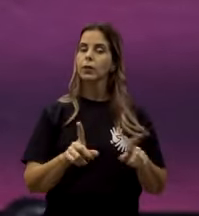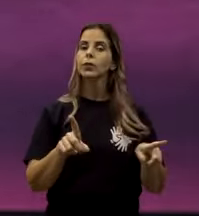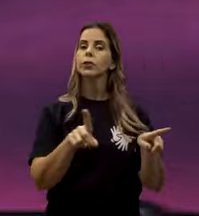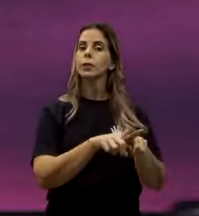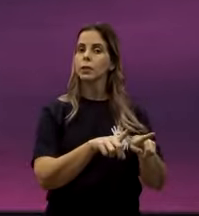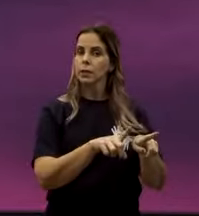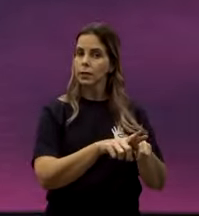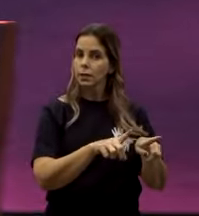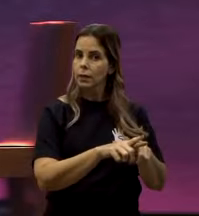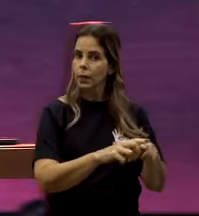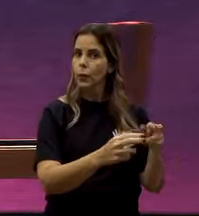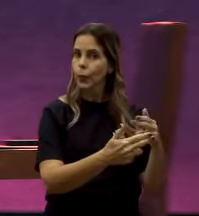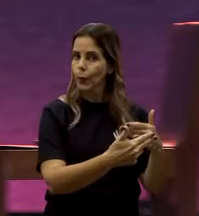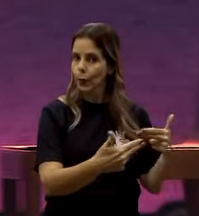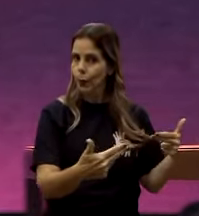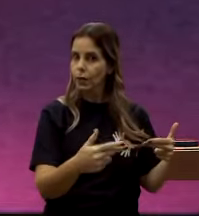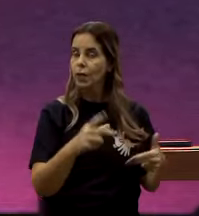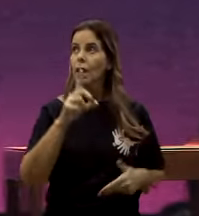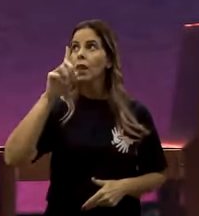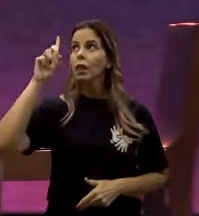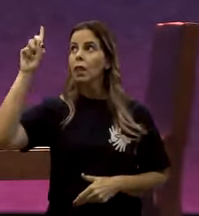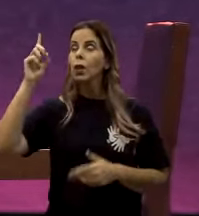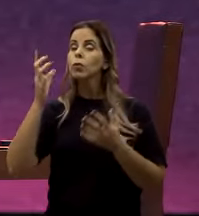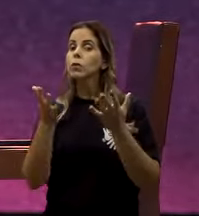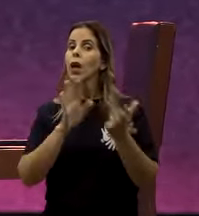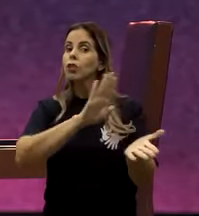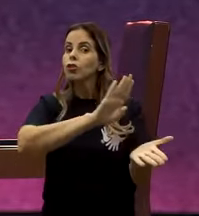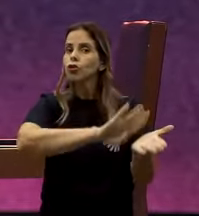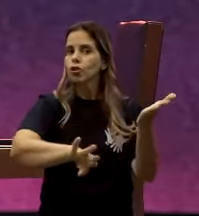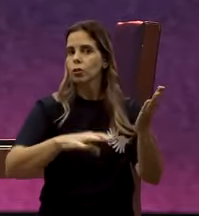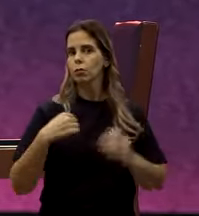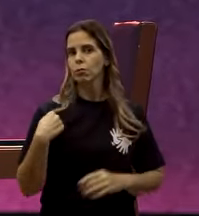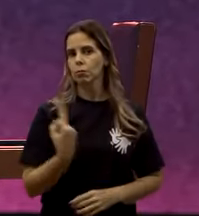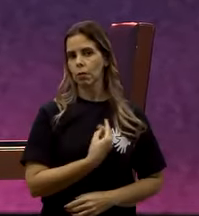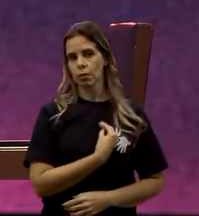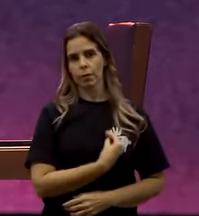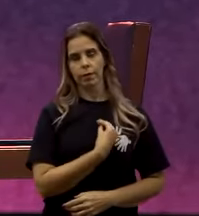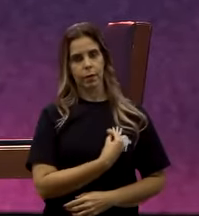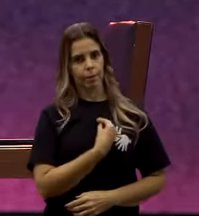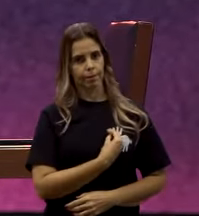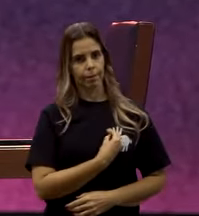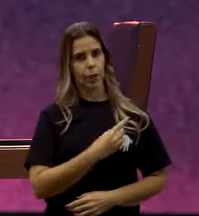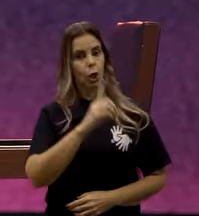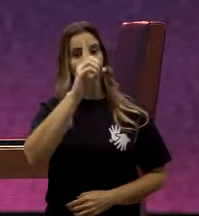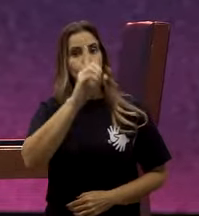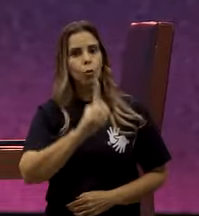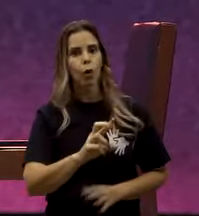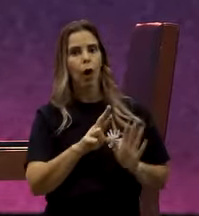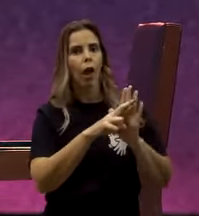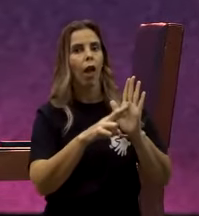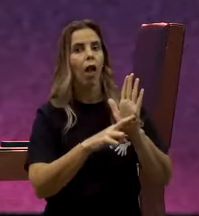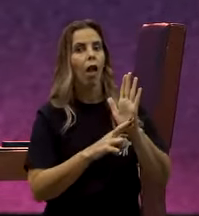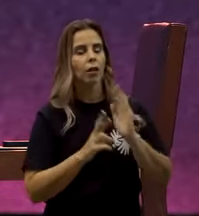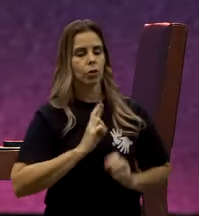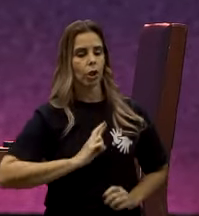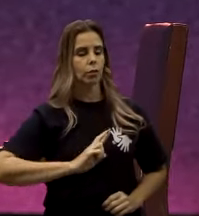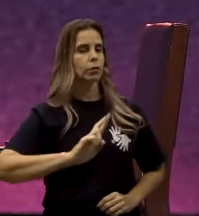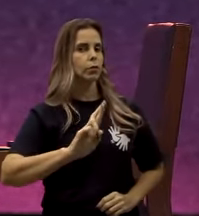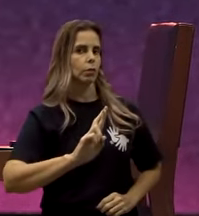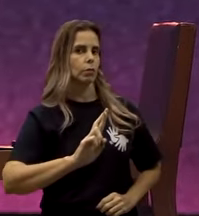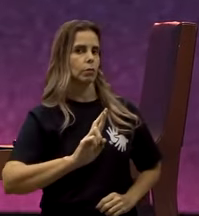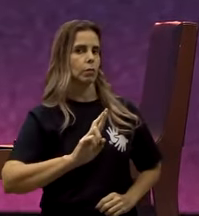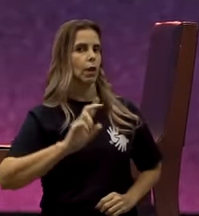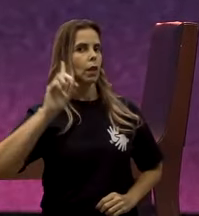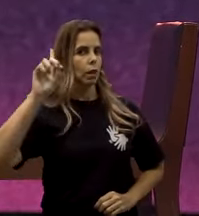sim Deus faz questão que a gente tire elimine da nossa vida as doutrinas e dogmas que as religiões